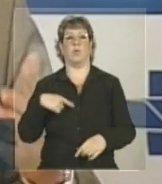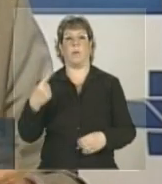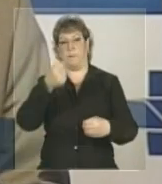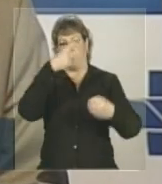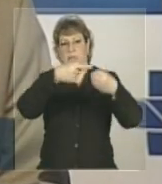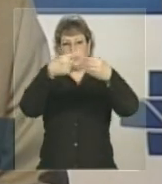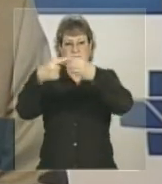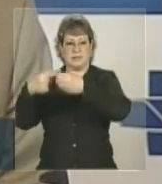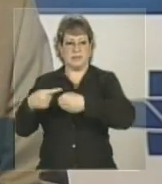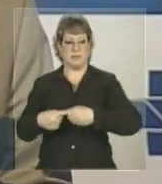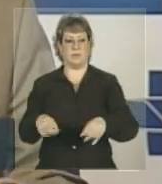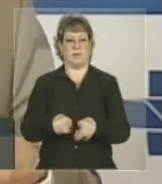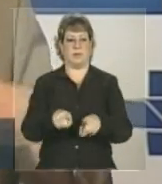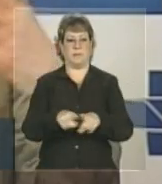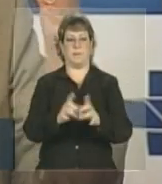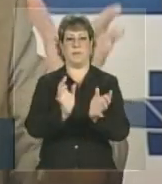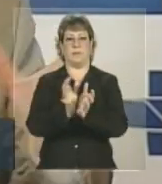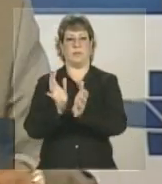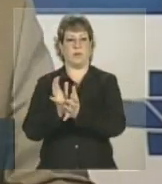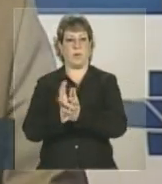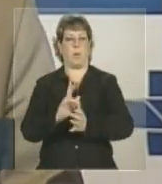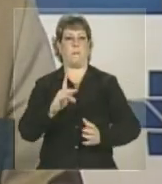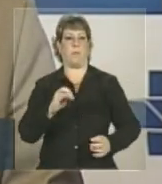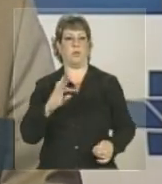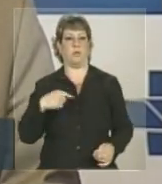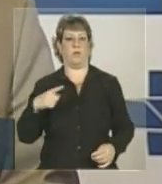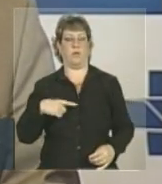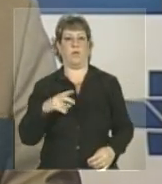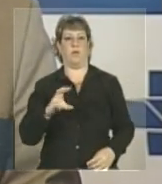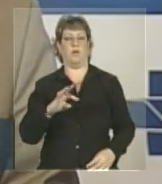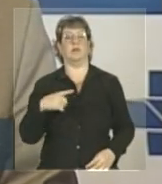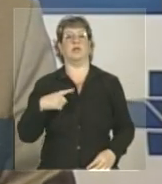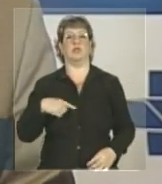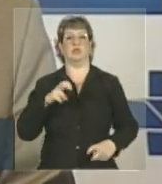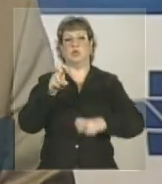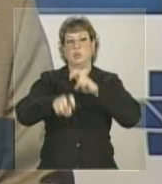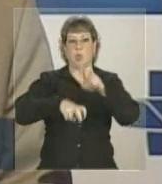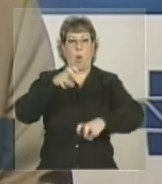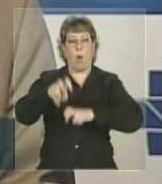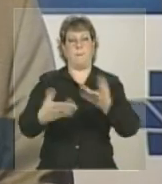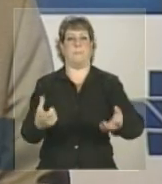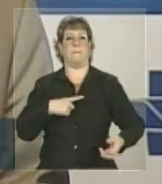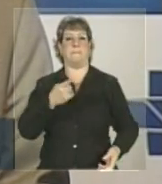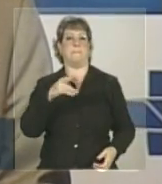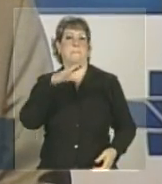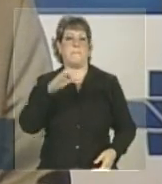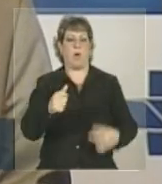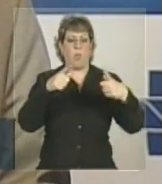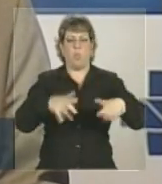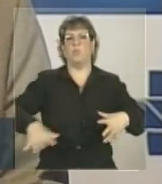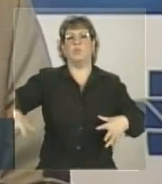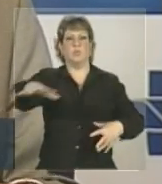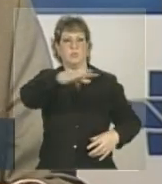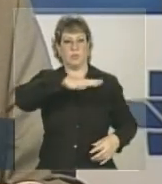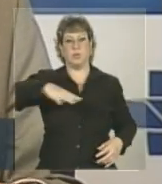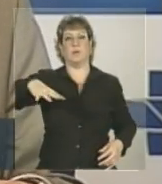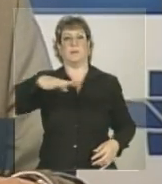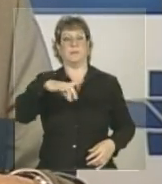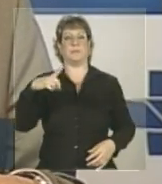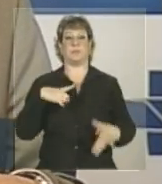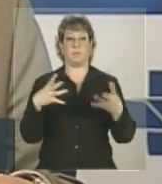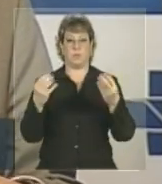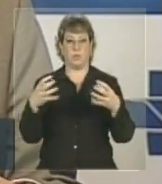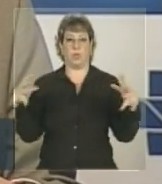fazem postos volantes em shopping center, em praças, né, em locais de